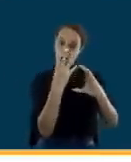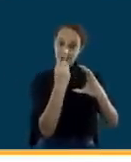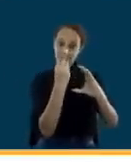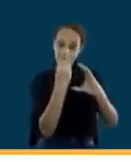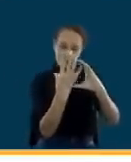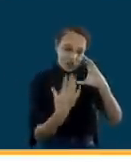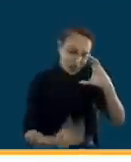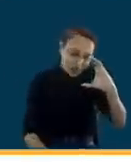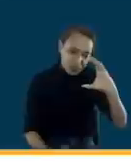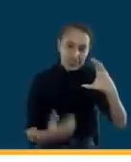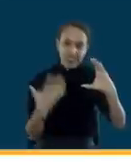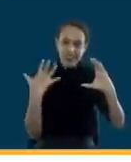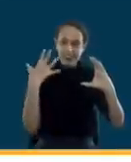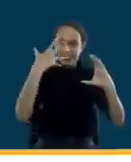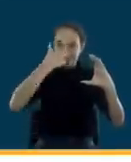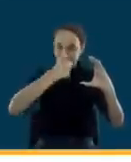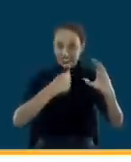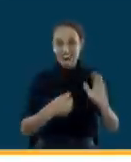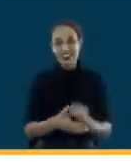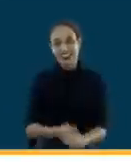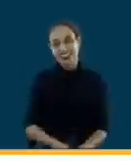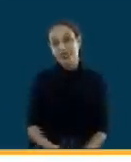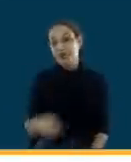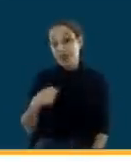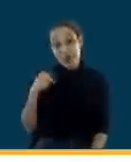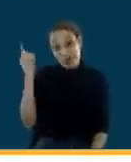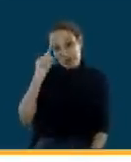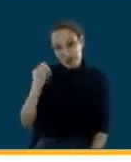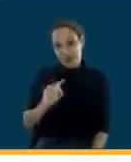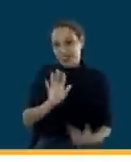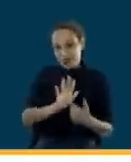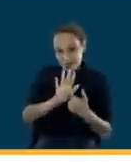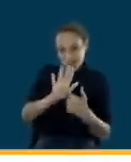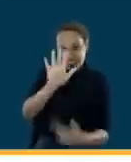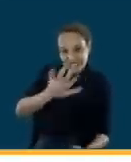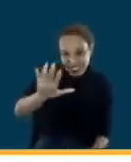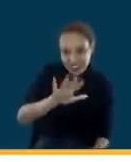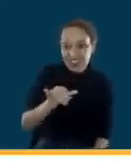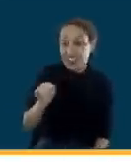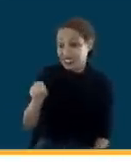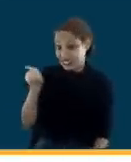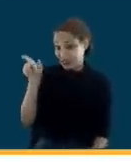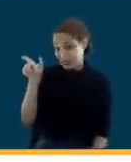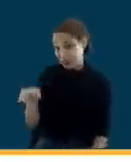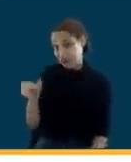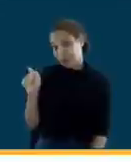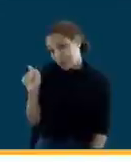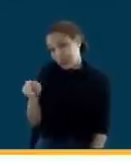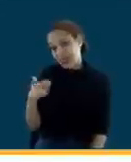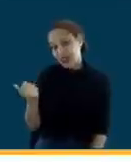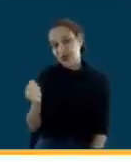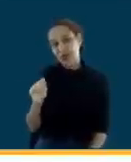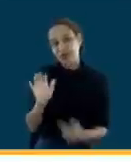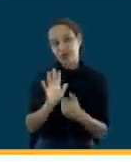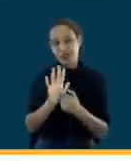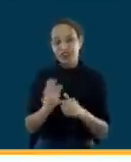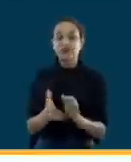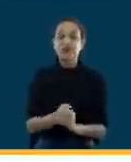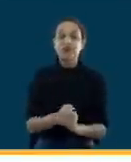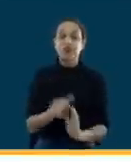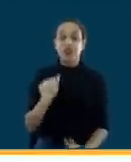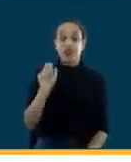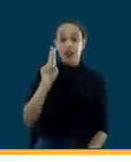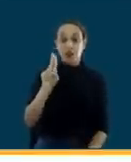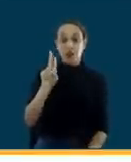em passar essas coisas, então eu não sei passar aqui, mas se alguém puder, seria bonito. Ela mostrando